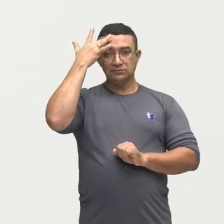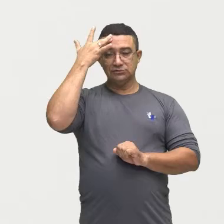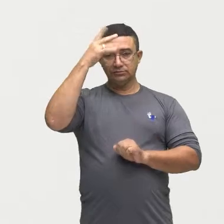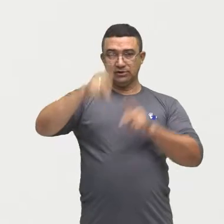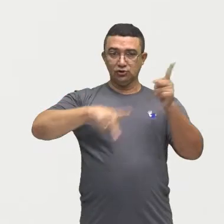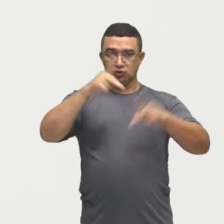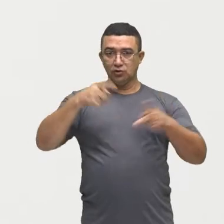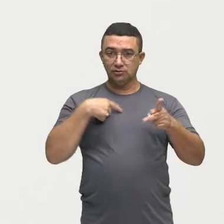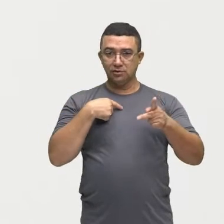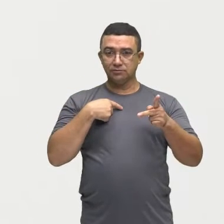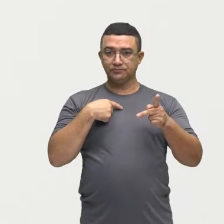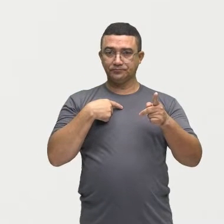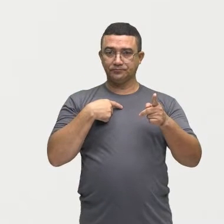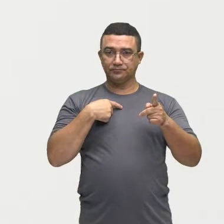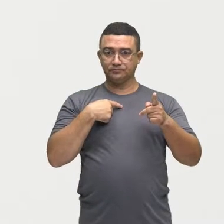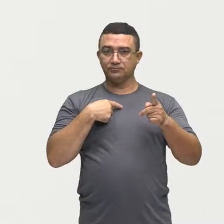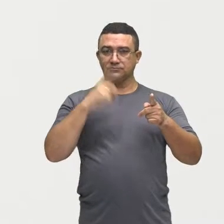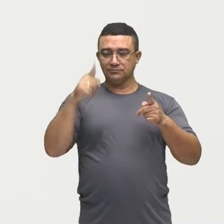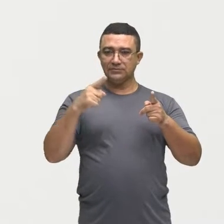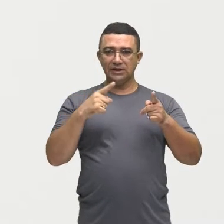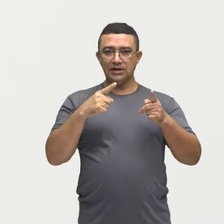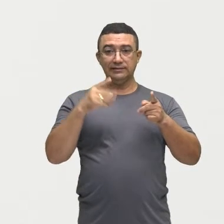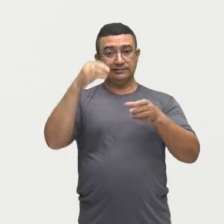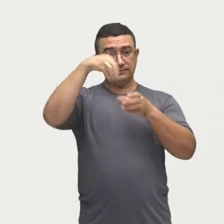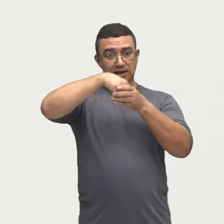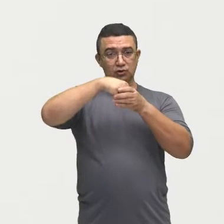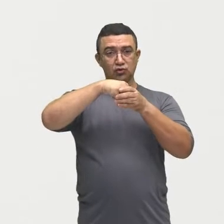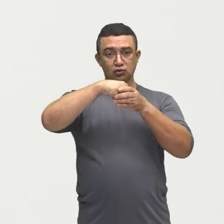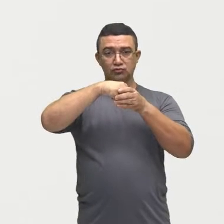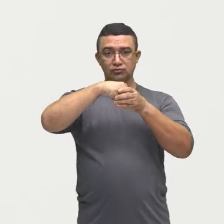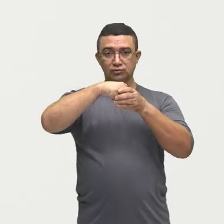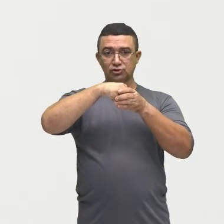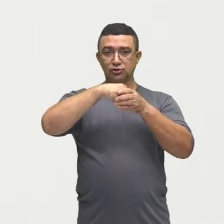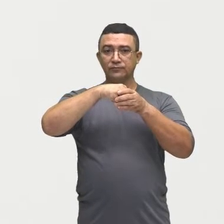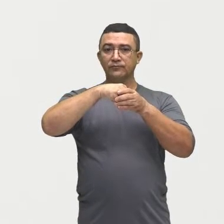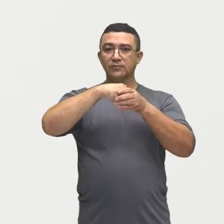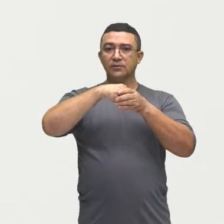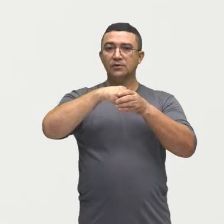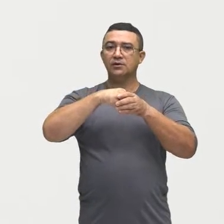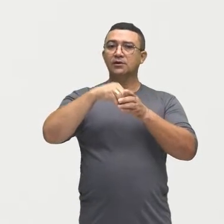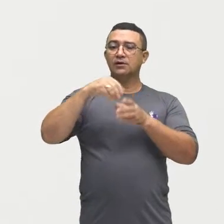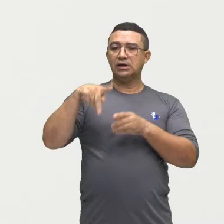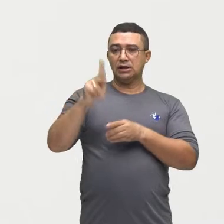vai definir aí como quilômetros quadrados. Então a gente tem aqui aproximadamente